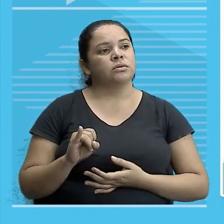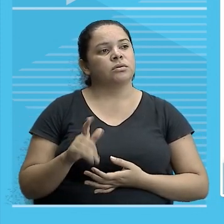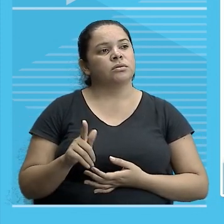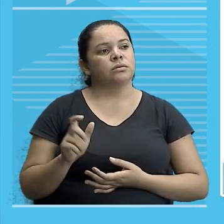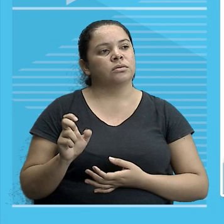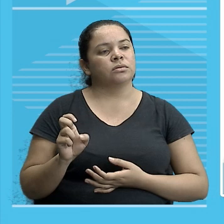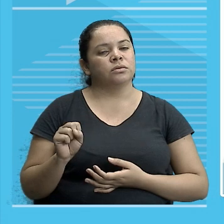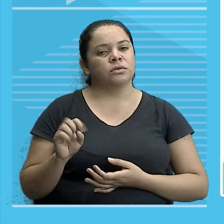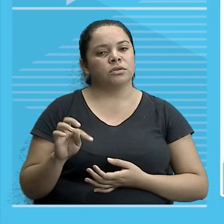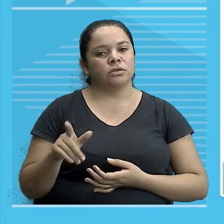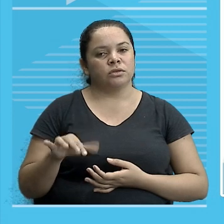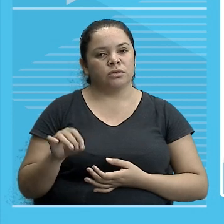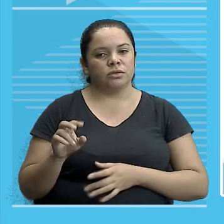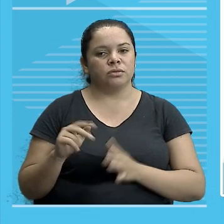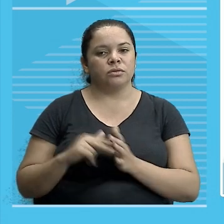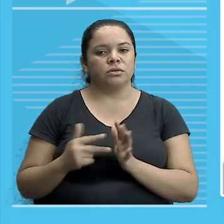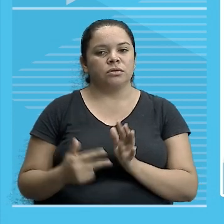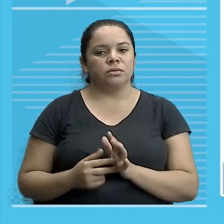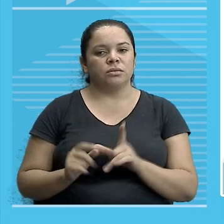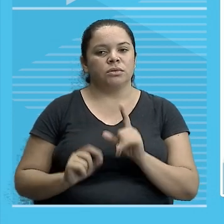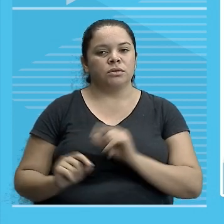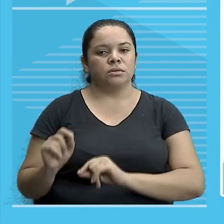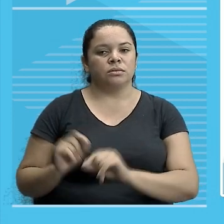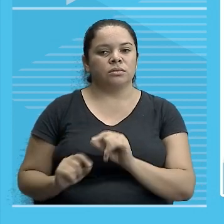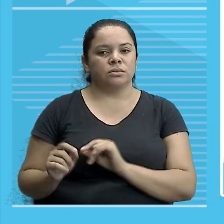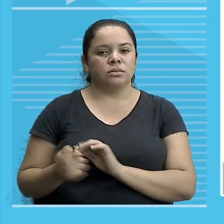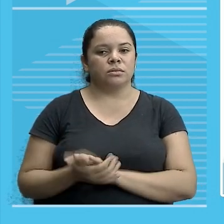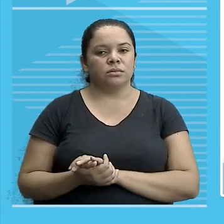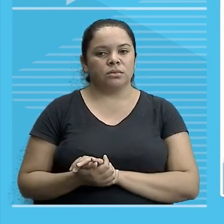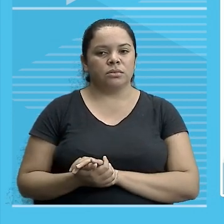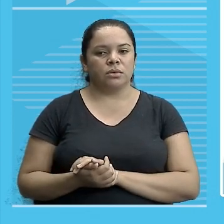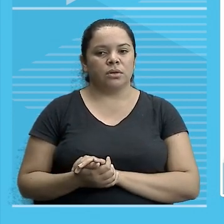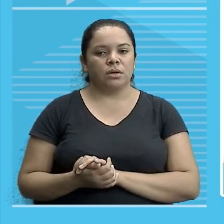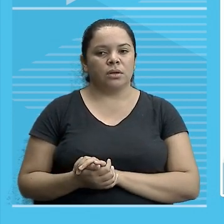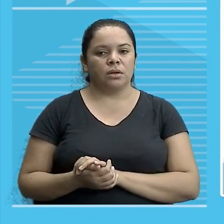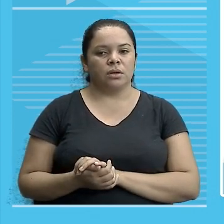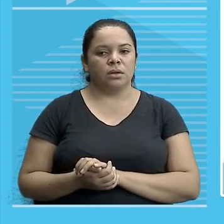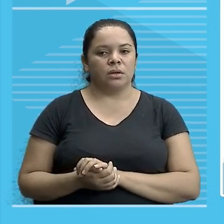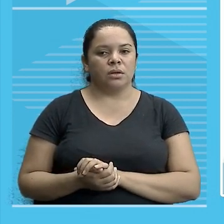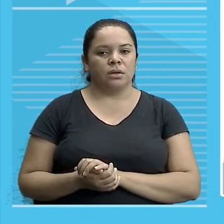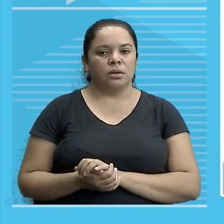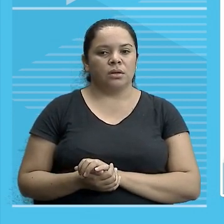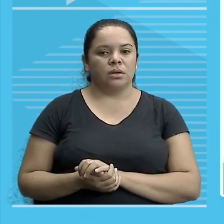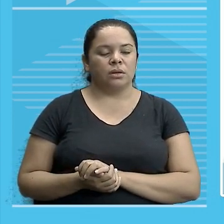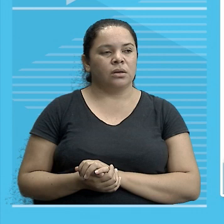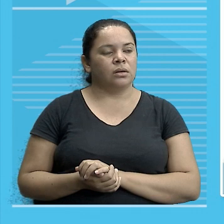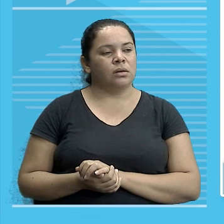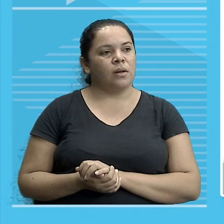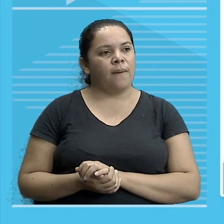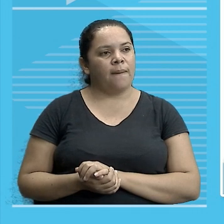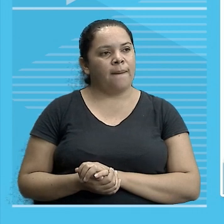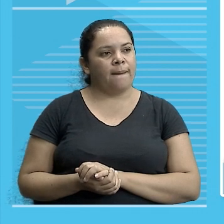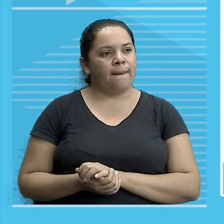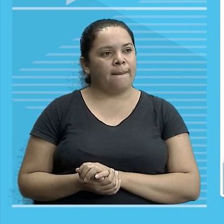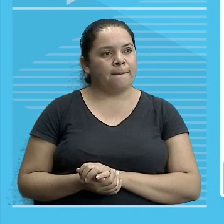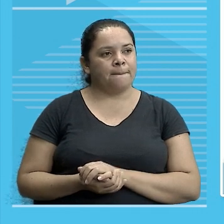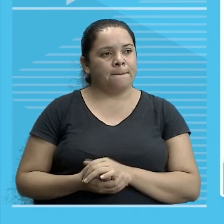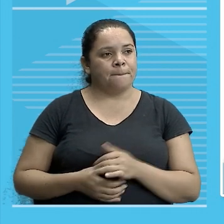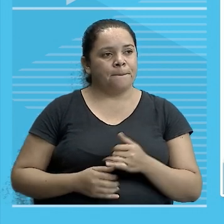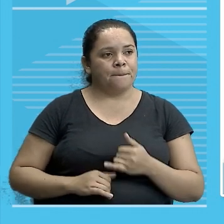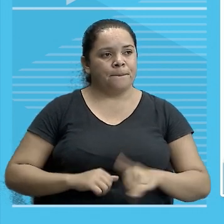Digestão, pessoal, nada mais é do que um conjunto de transformações divididas em dois grupos.